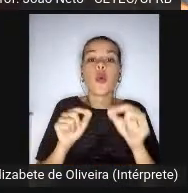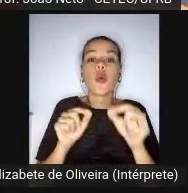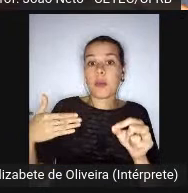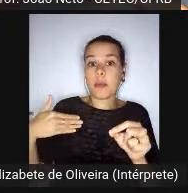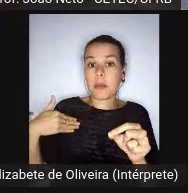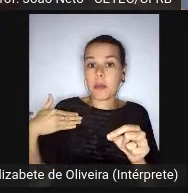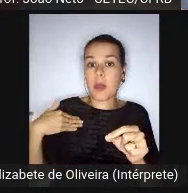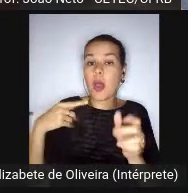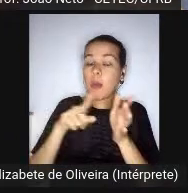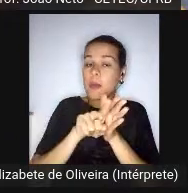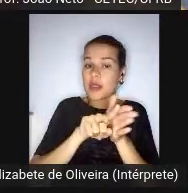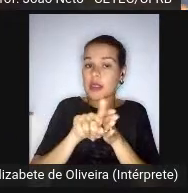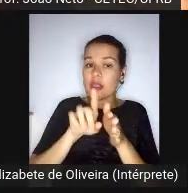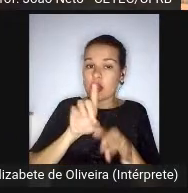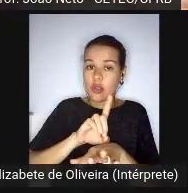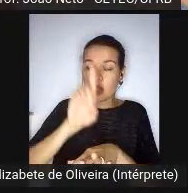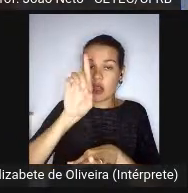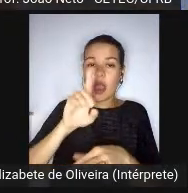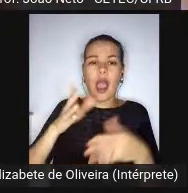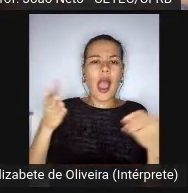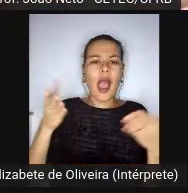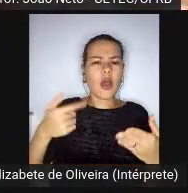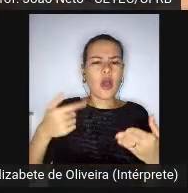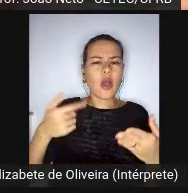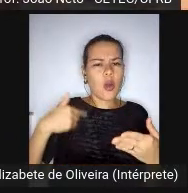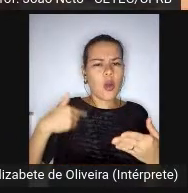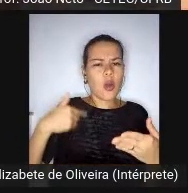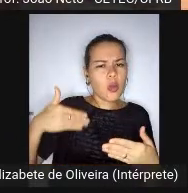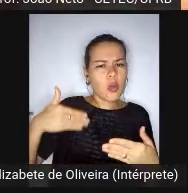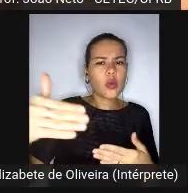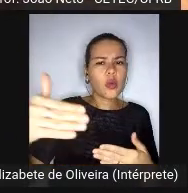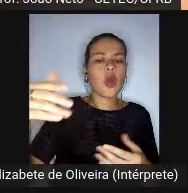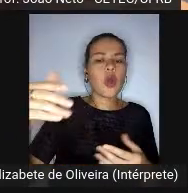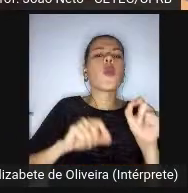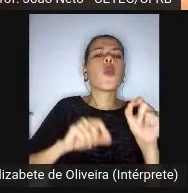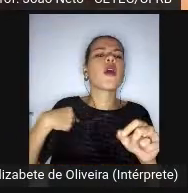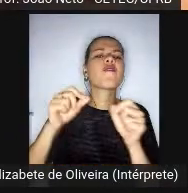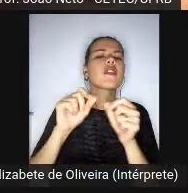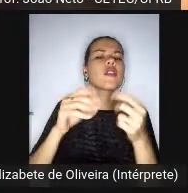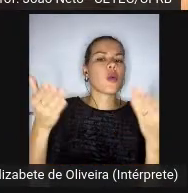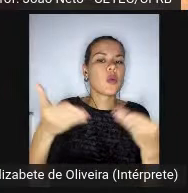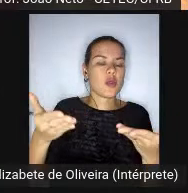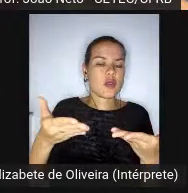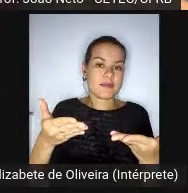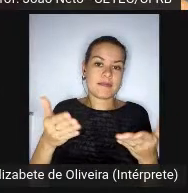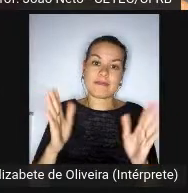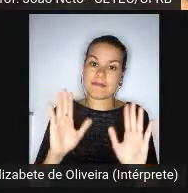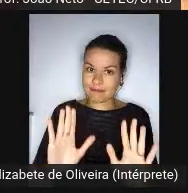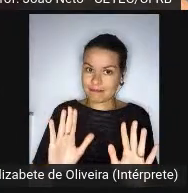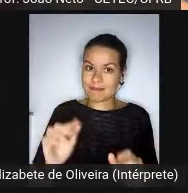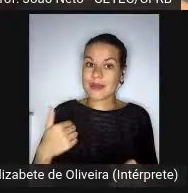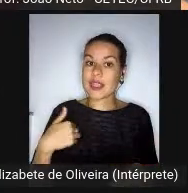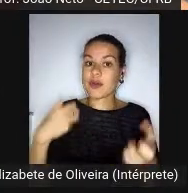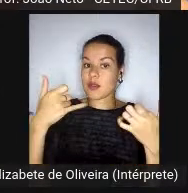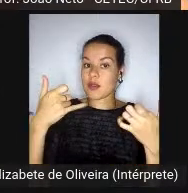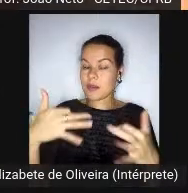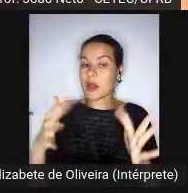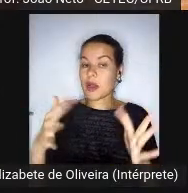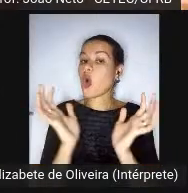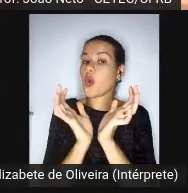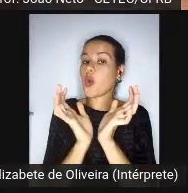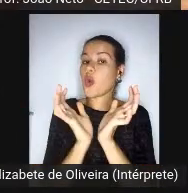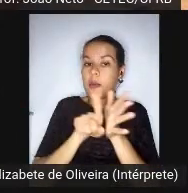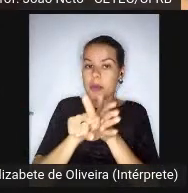e agora eu gostaria de dar continuidade falando sobre o que que eu tenho feito na atualidade bom então com o meu grupo de pesquisa ao